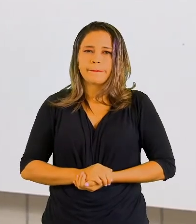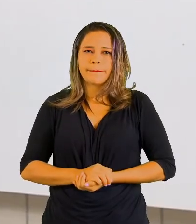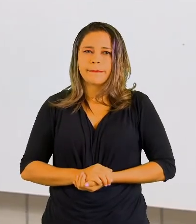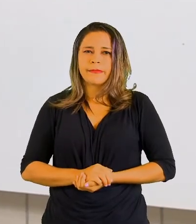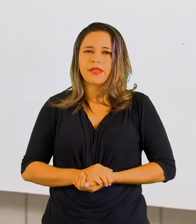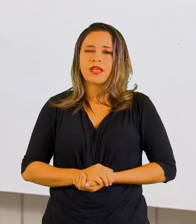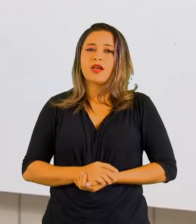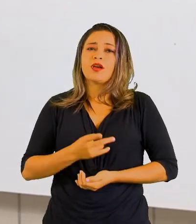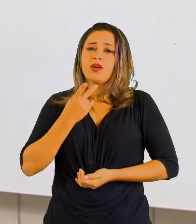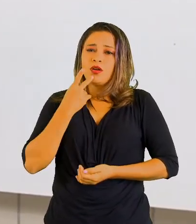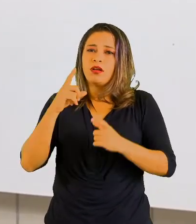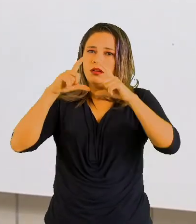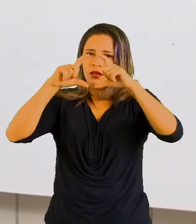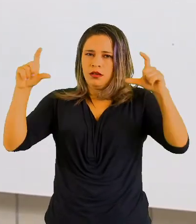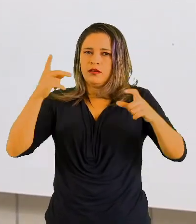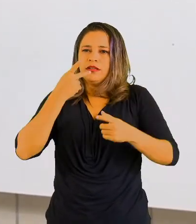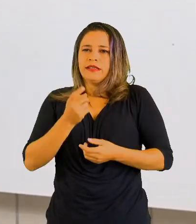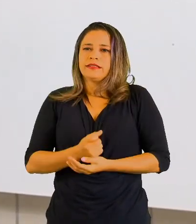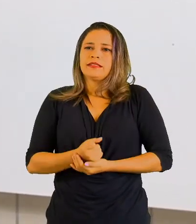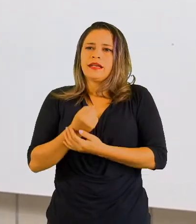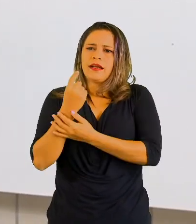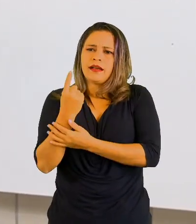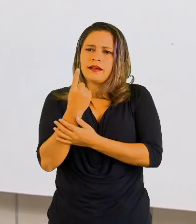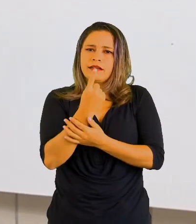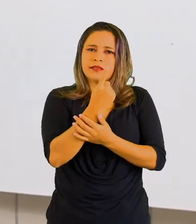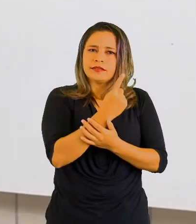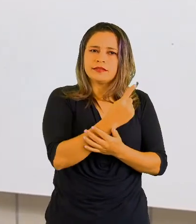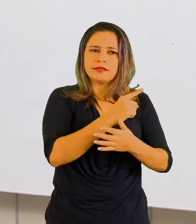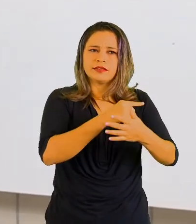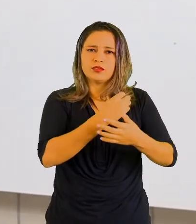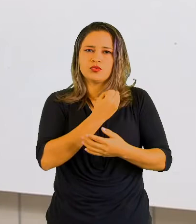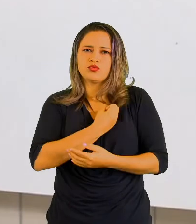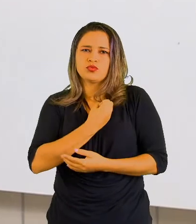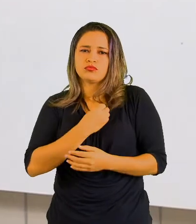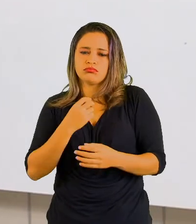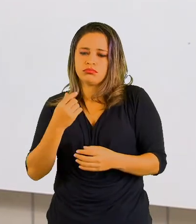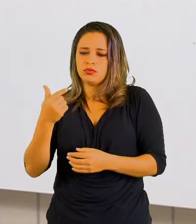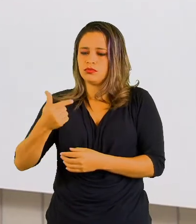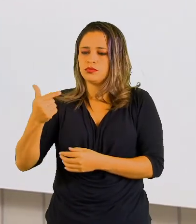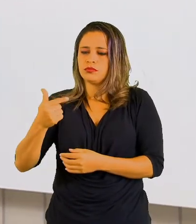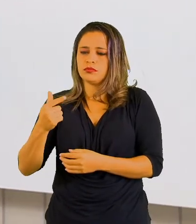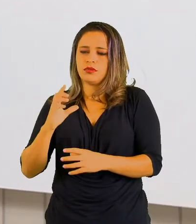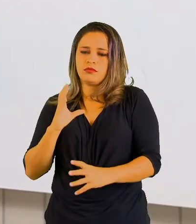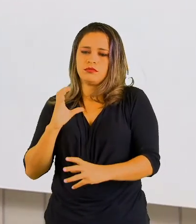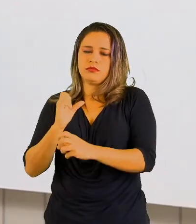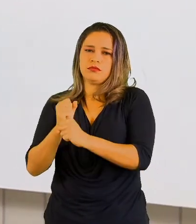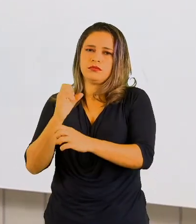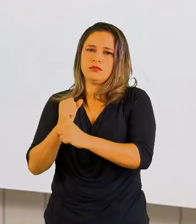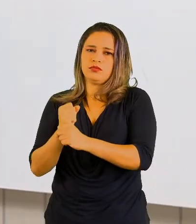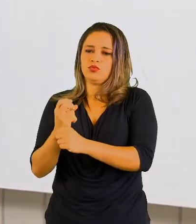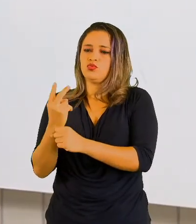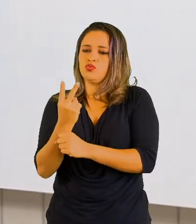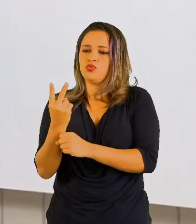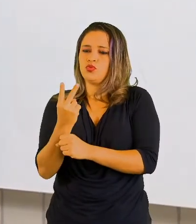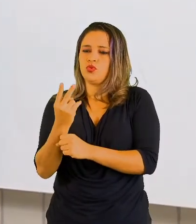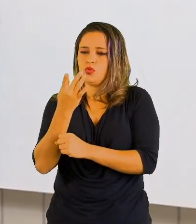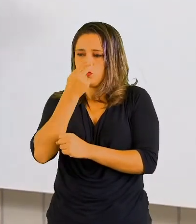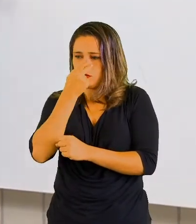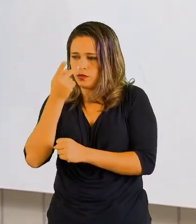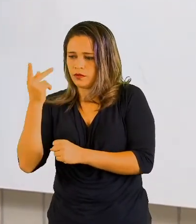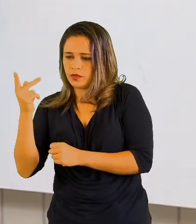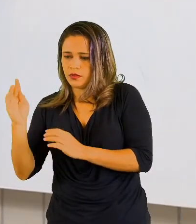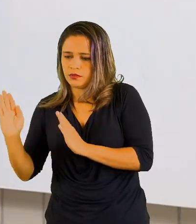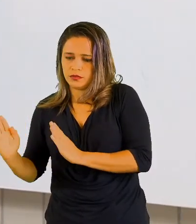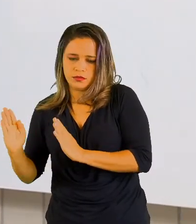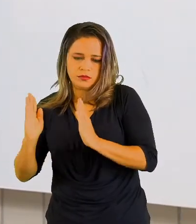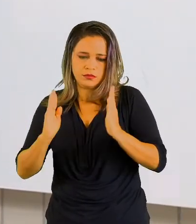seguinte: cada termo, a partir do segundo, é igual à soma de seus dois vizinhos. O que significa isso? Por exemplo,